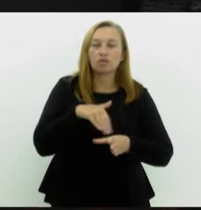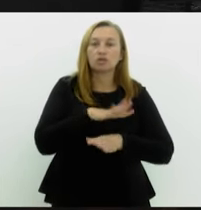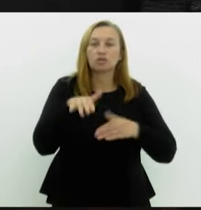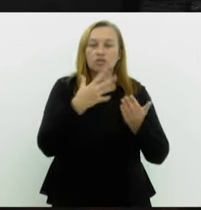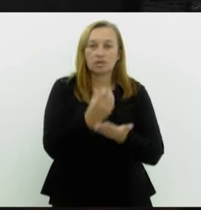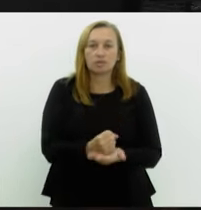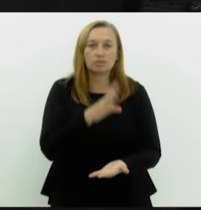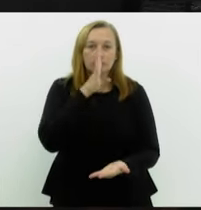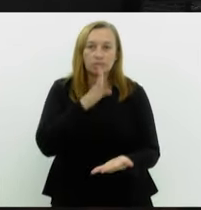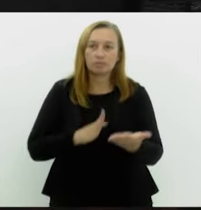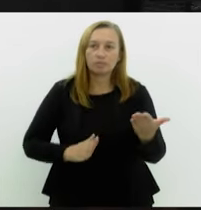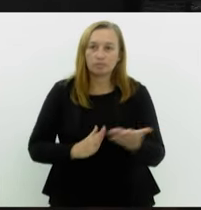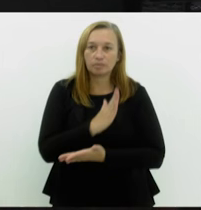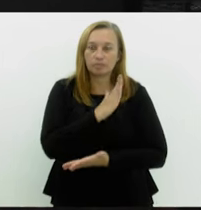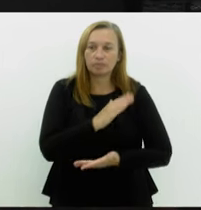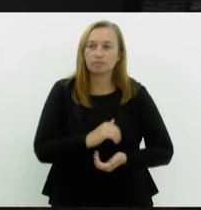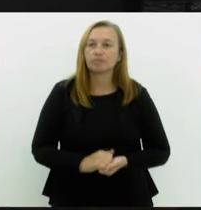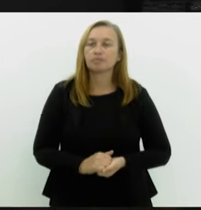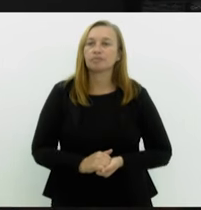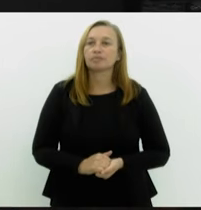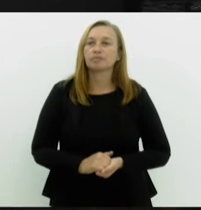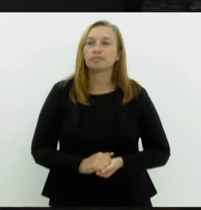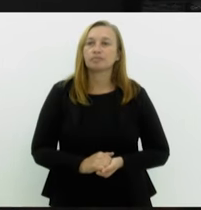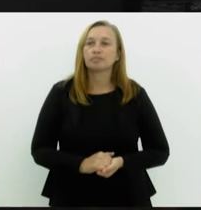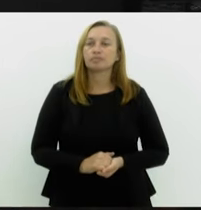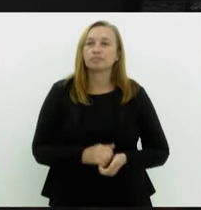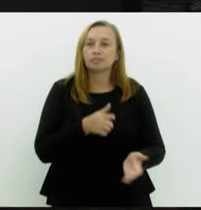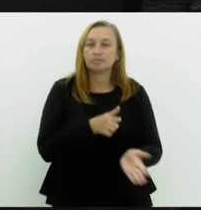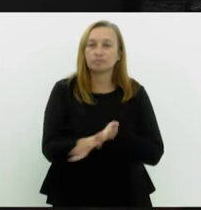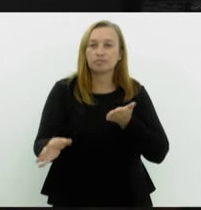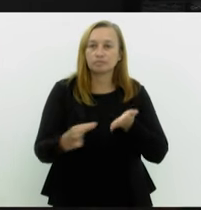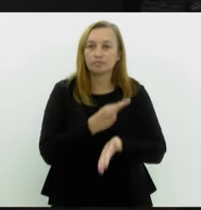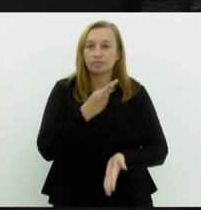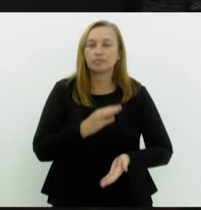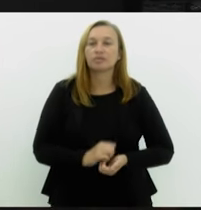Senhores que aprovam, permaneçam como estão. Aprovado, vai autógrafo.